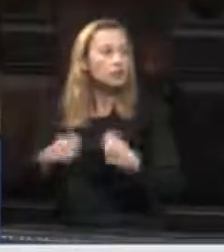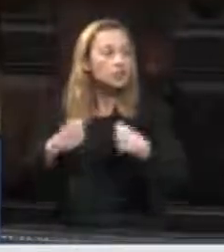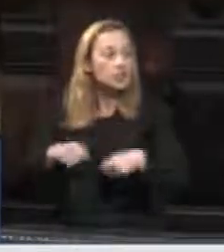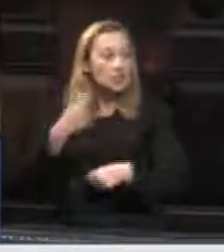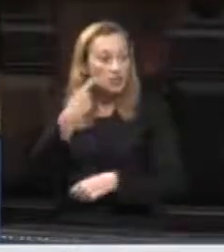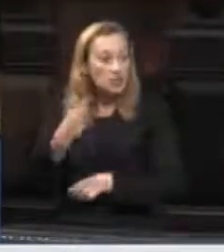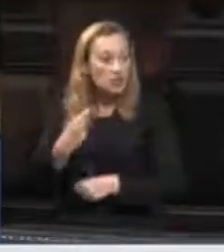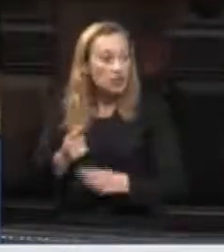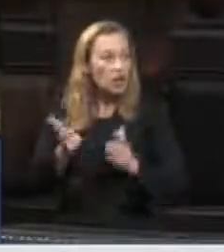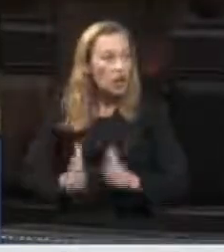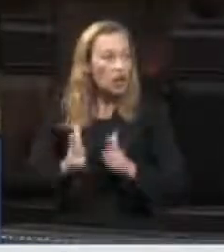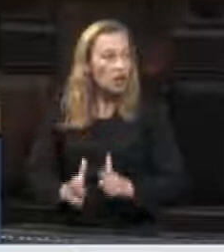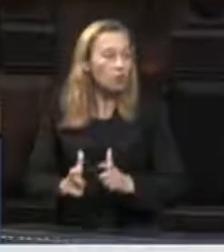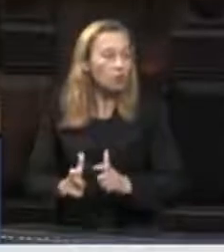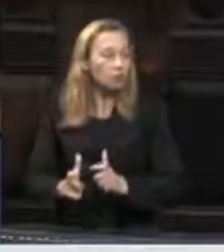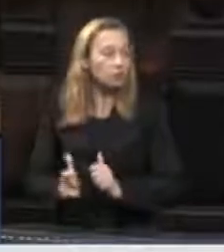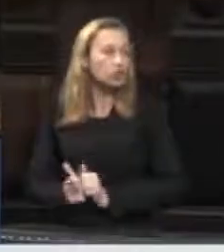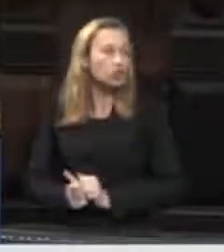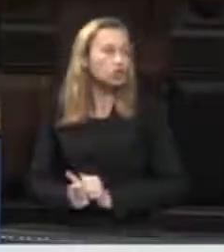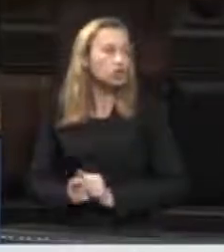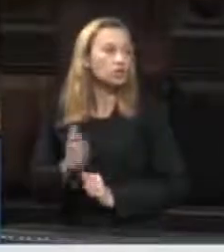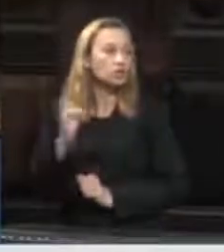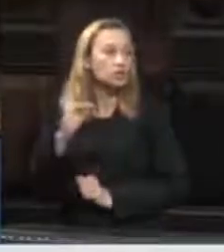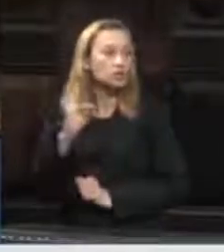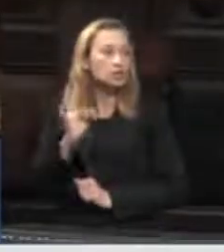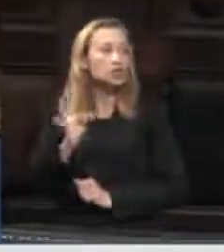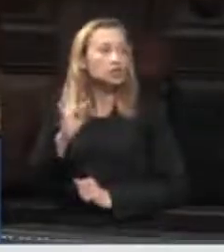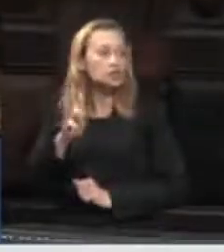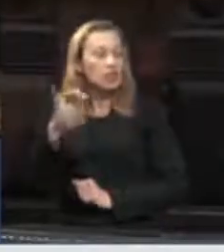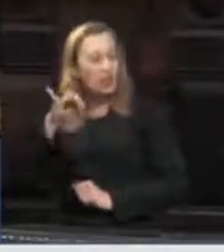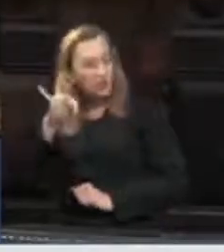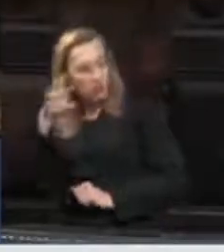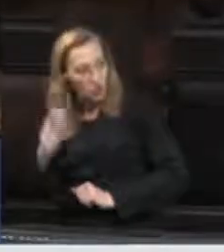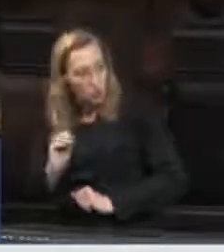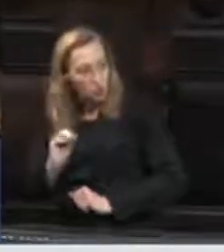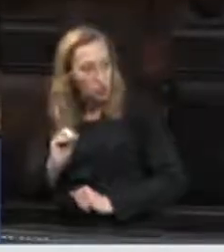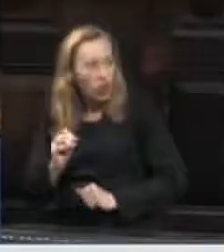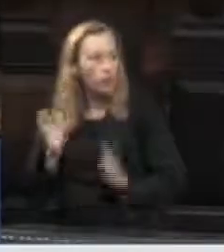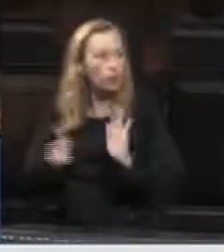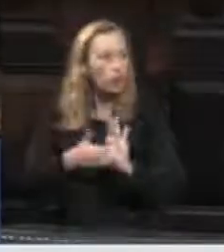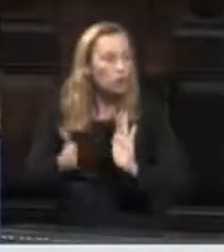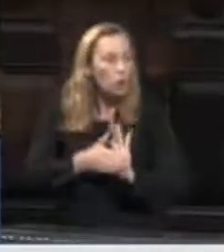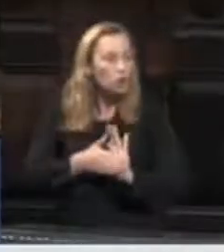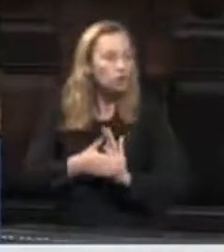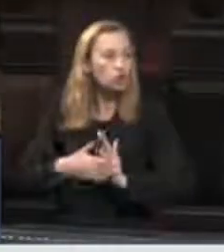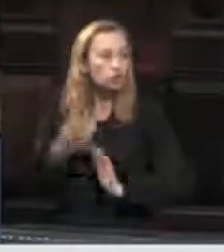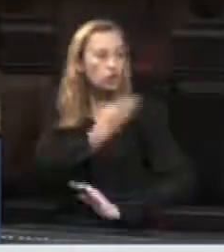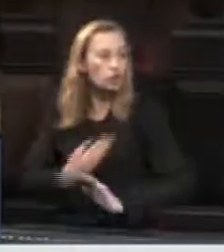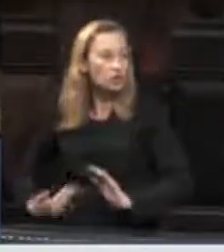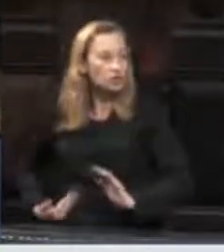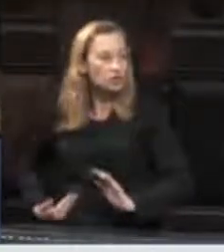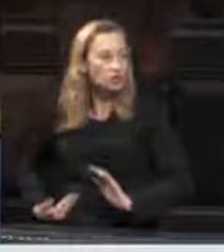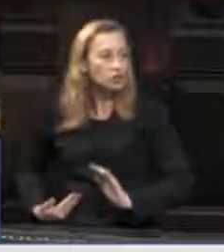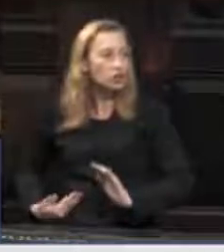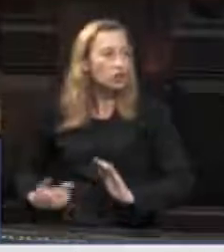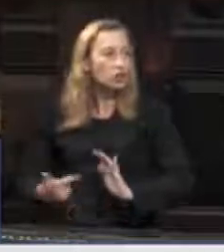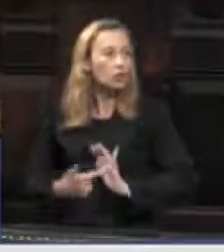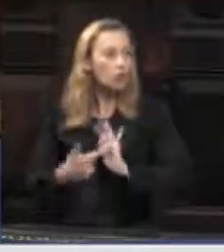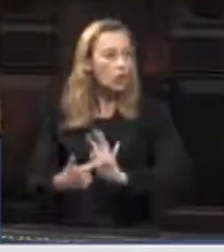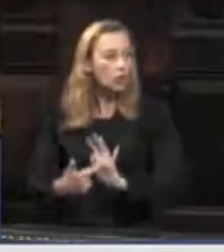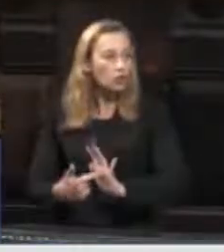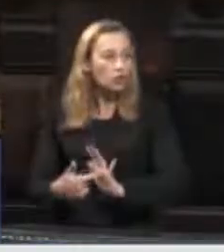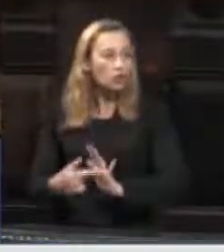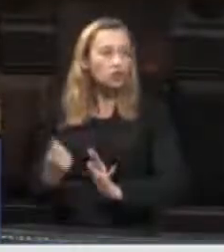mecanismos para asfixiar a economia do tráfico, da milícia, mas não. A proposta do governador asfixia, isto sim, as finanças das